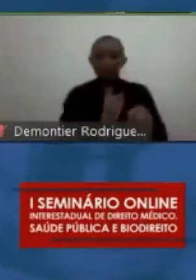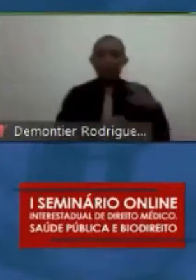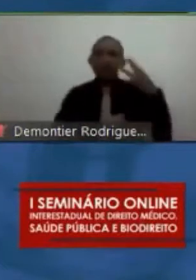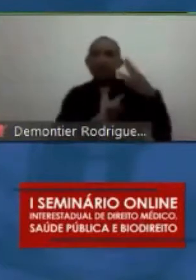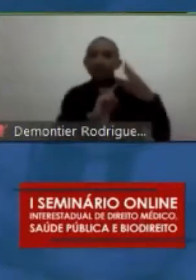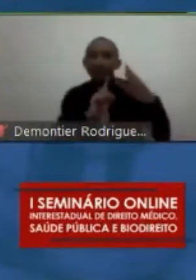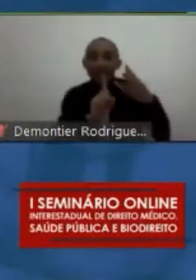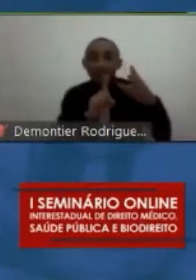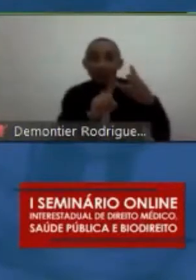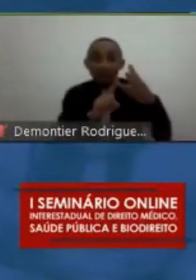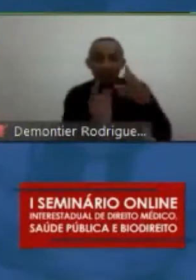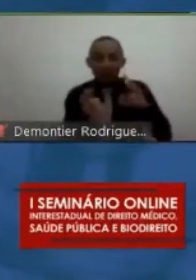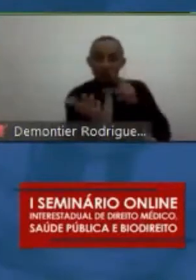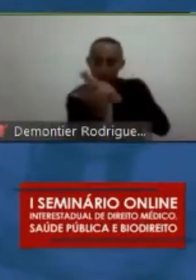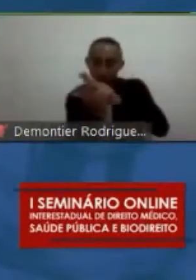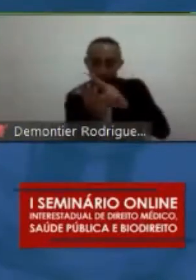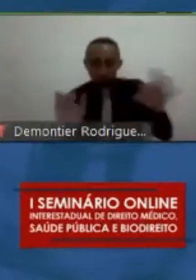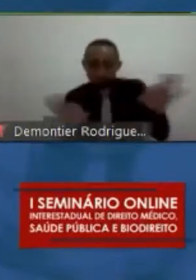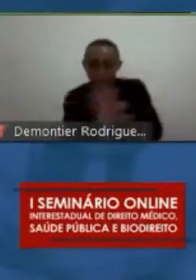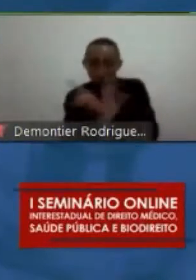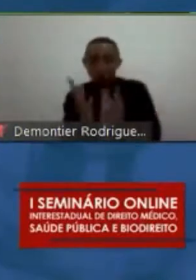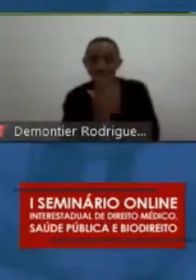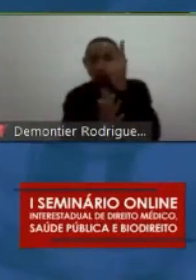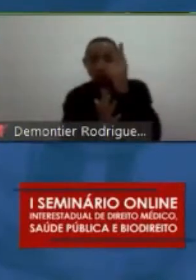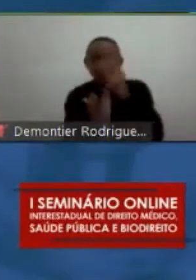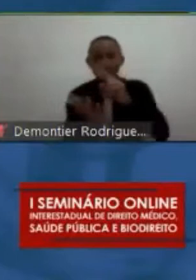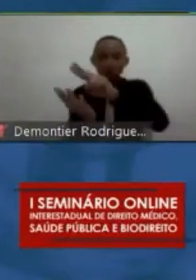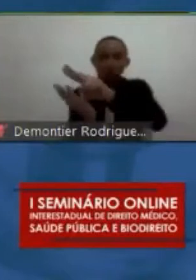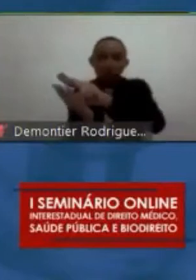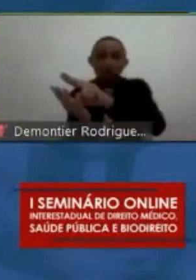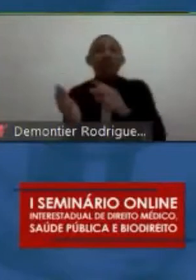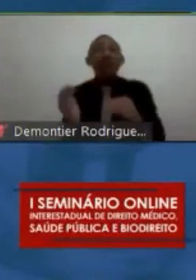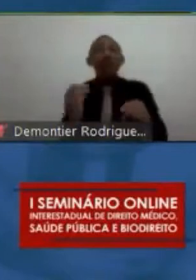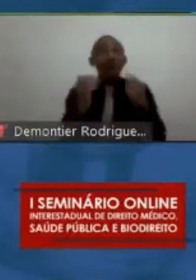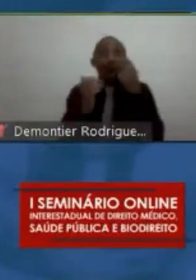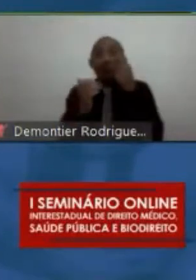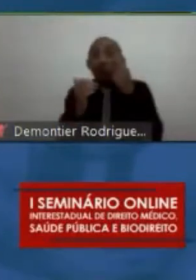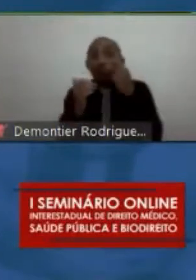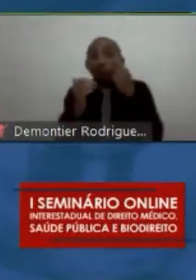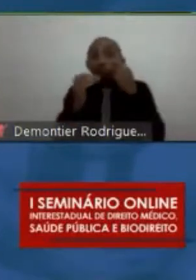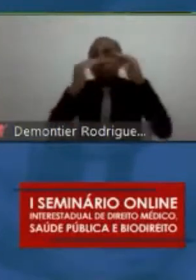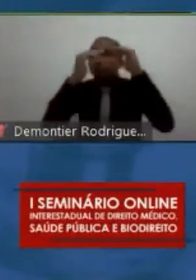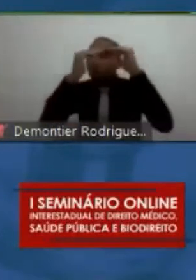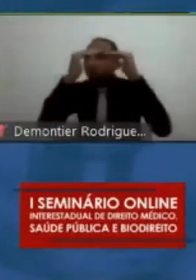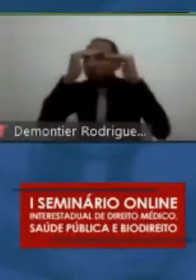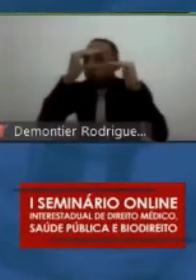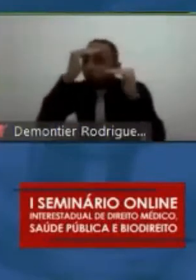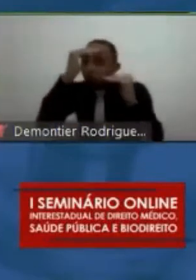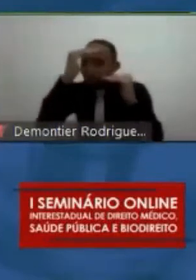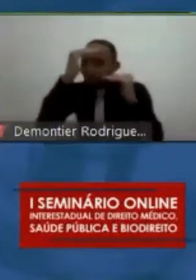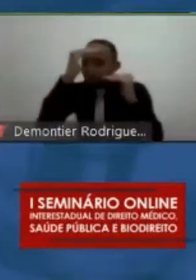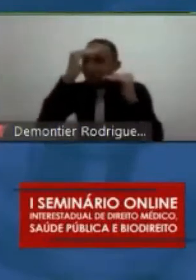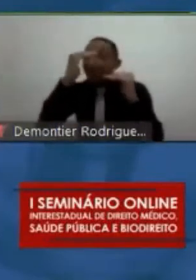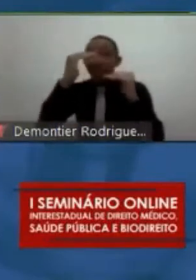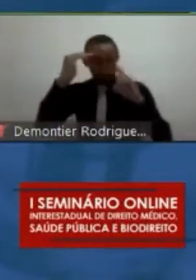paciente sai para uma recuperação. Aí envolve tolerância. O paciente sai num quadro, às vezes, de